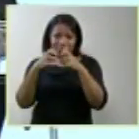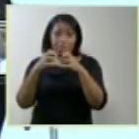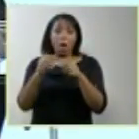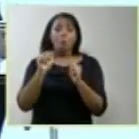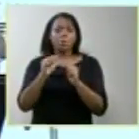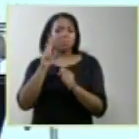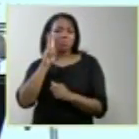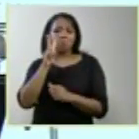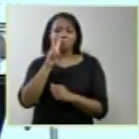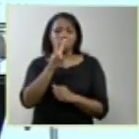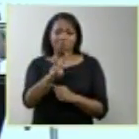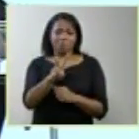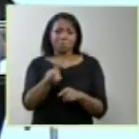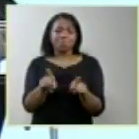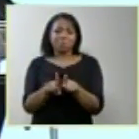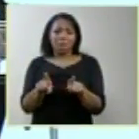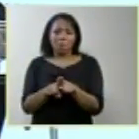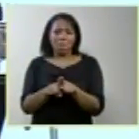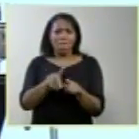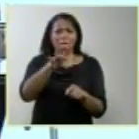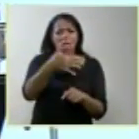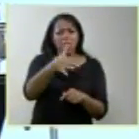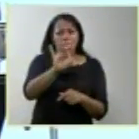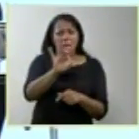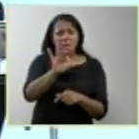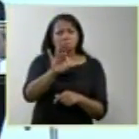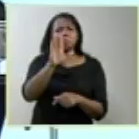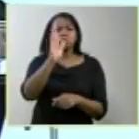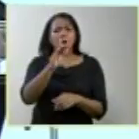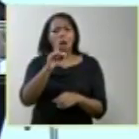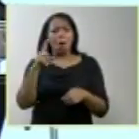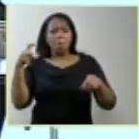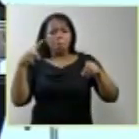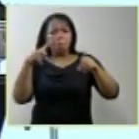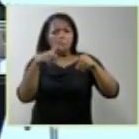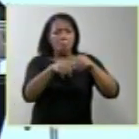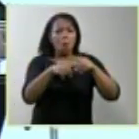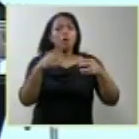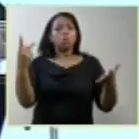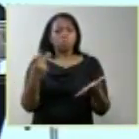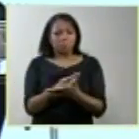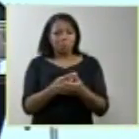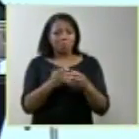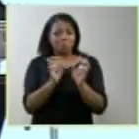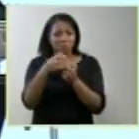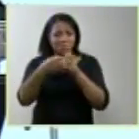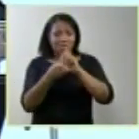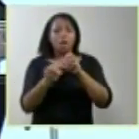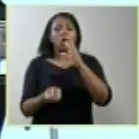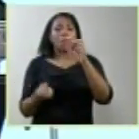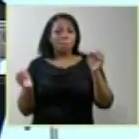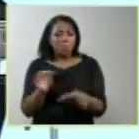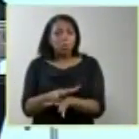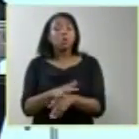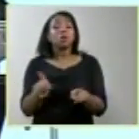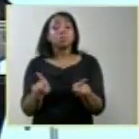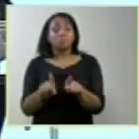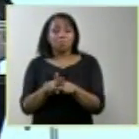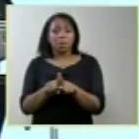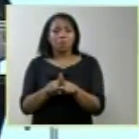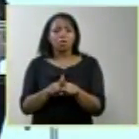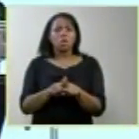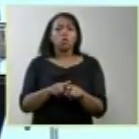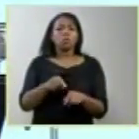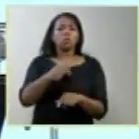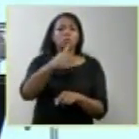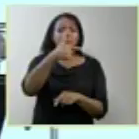ver, no 18º dia depois da fecundação, a crista e o sulco neural se aproximam e no